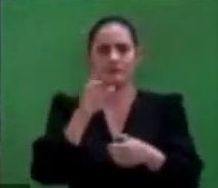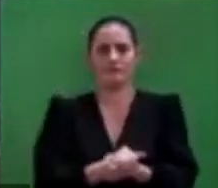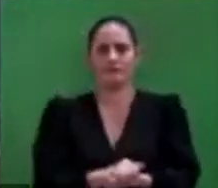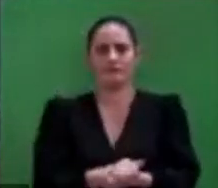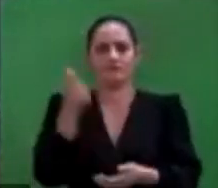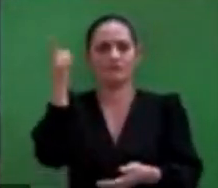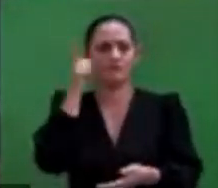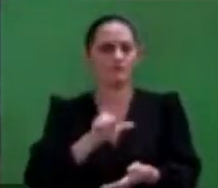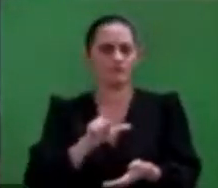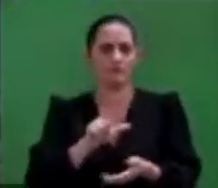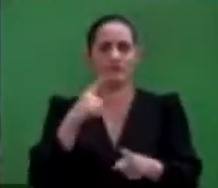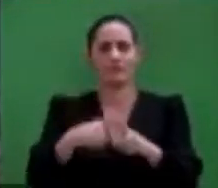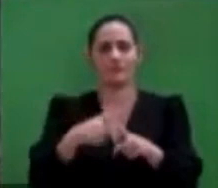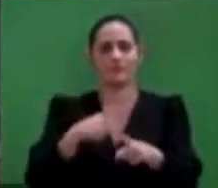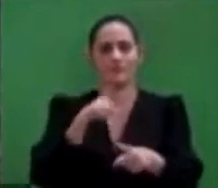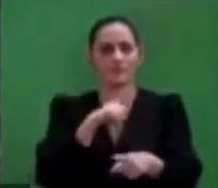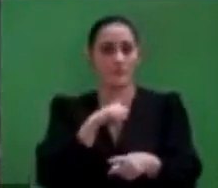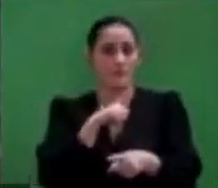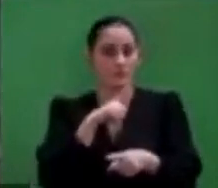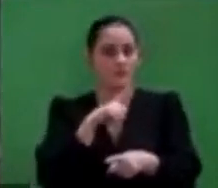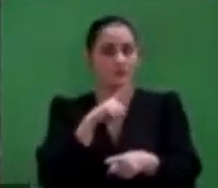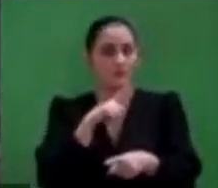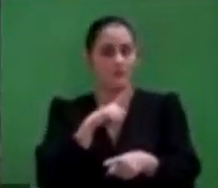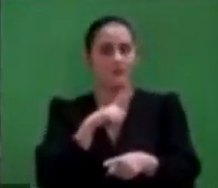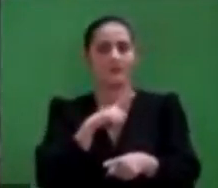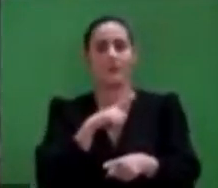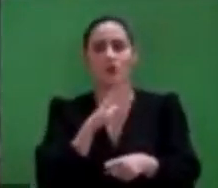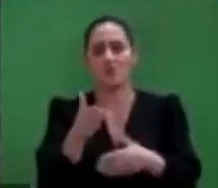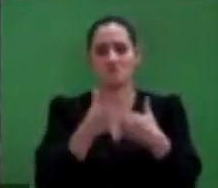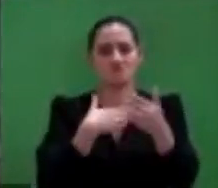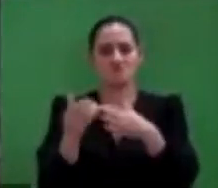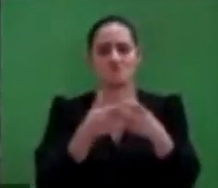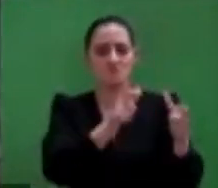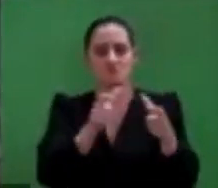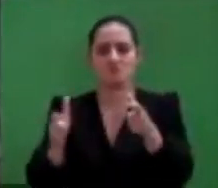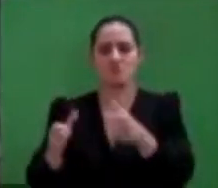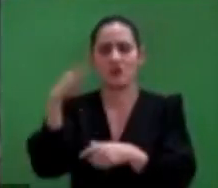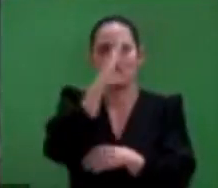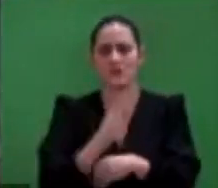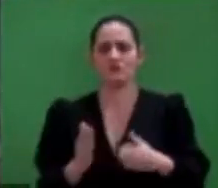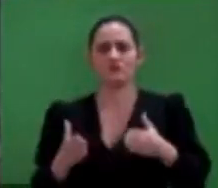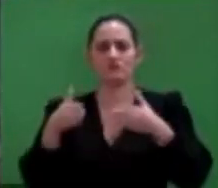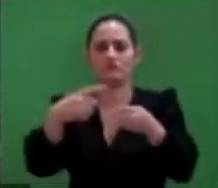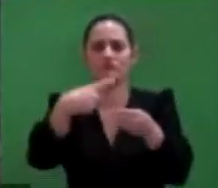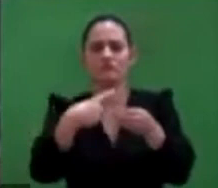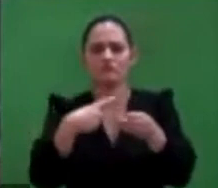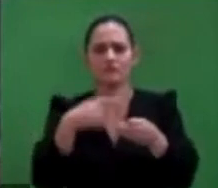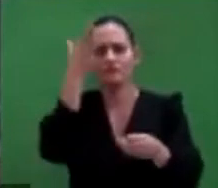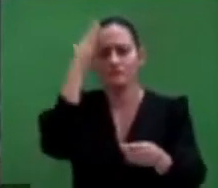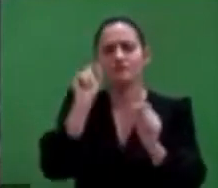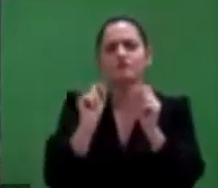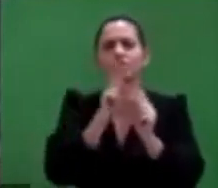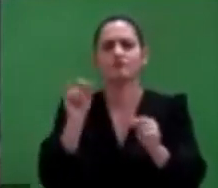Ganha o registro, porque tem um acervo, pode ser de qualquer lugar do Brasil. Aí chega no município, deputado Neném, sabe o que, é que vão